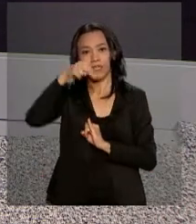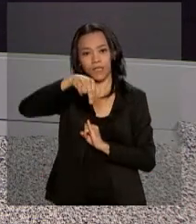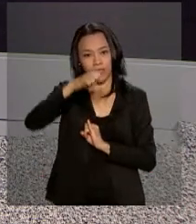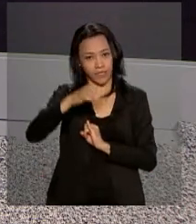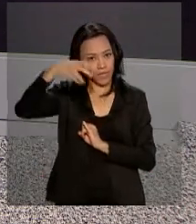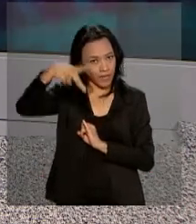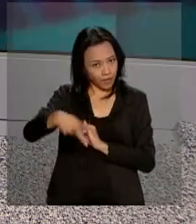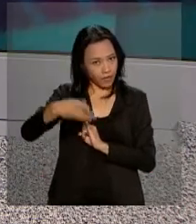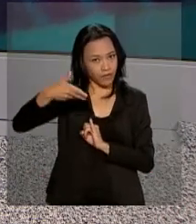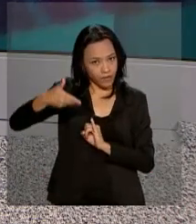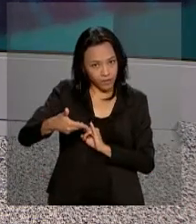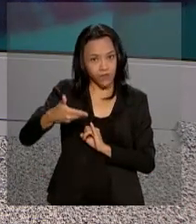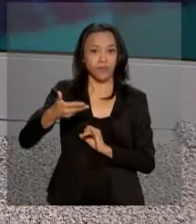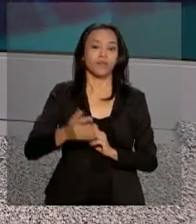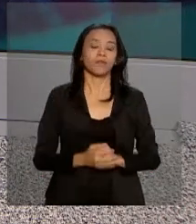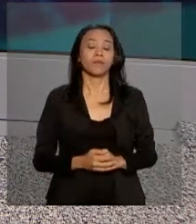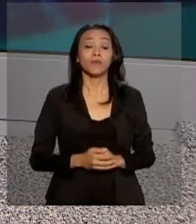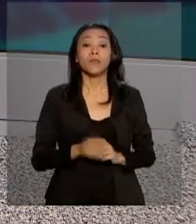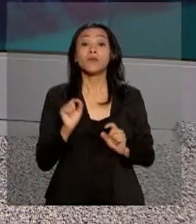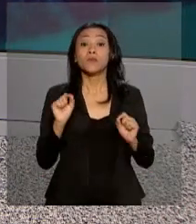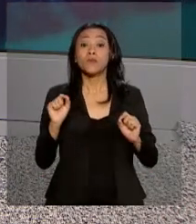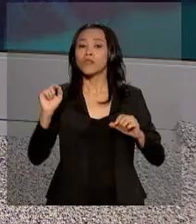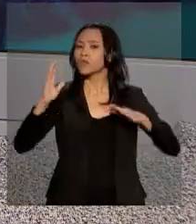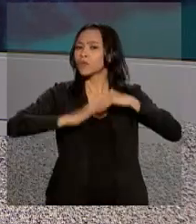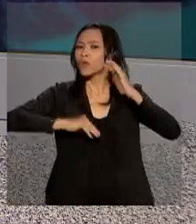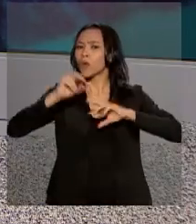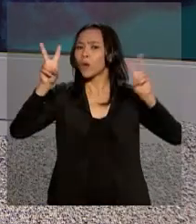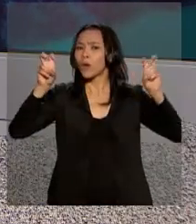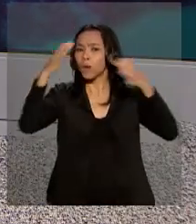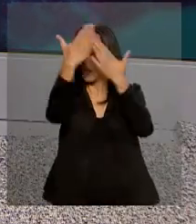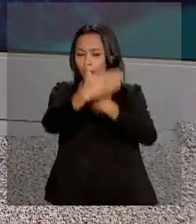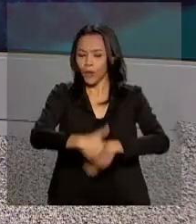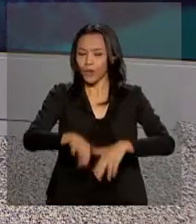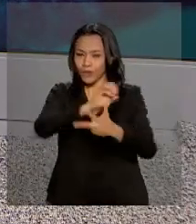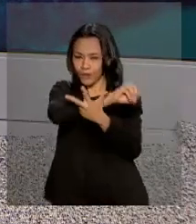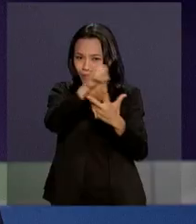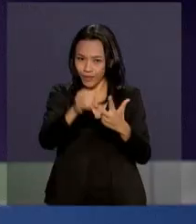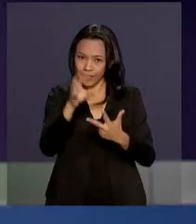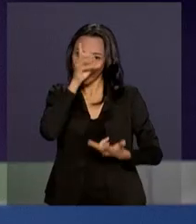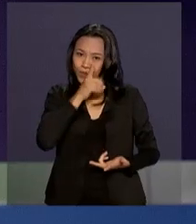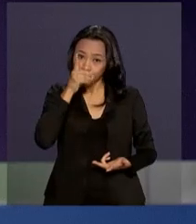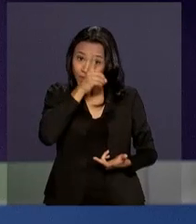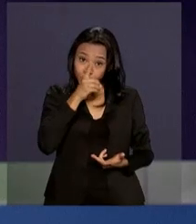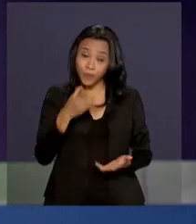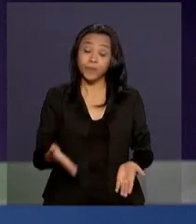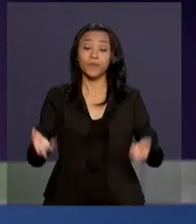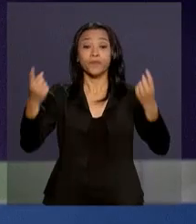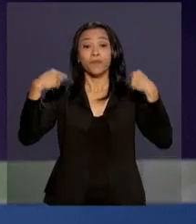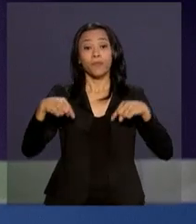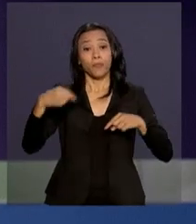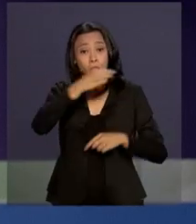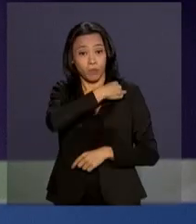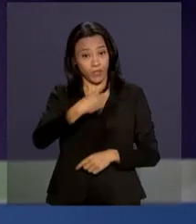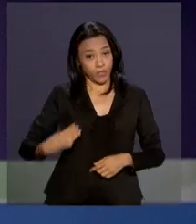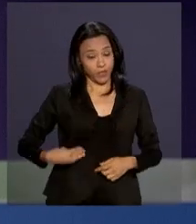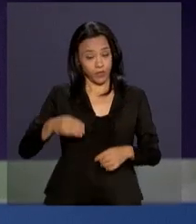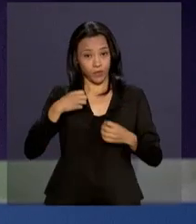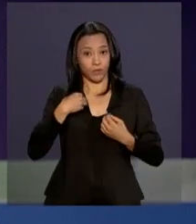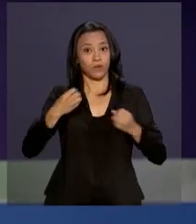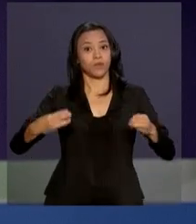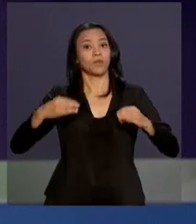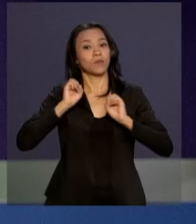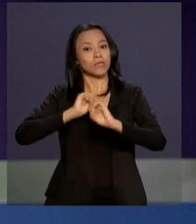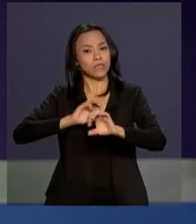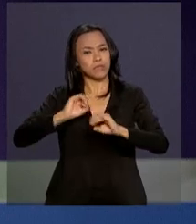anísio teixeira inep sobre a prova do enem deste domingo o ministro da educação o cl soares